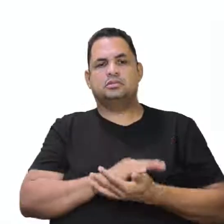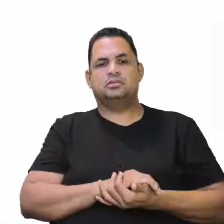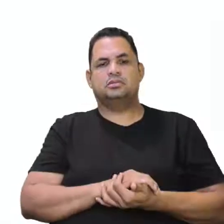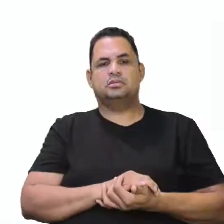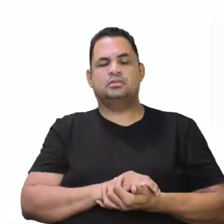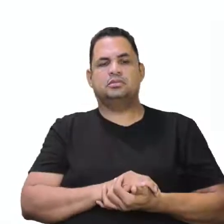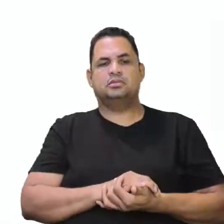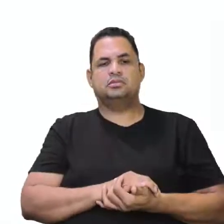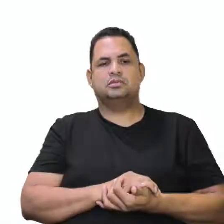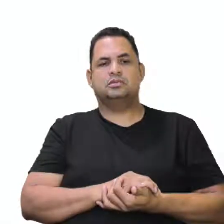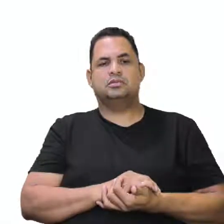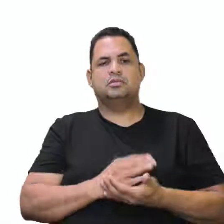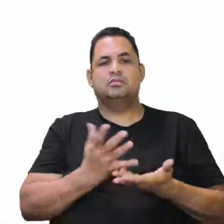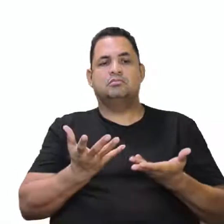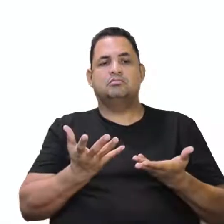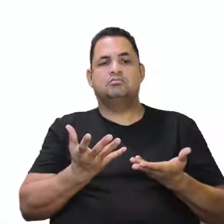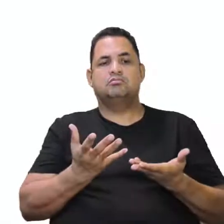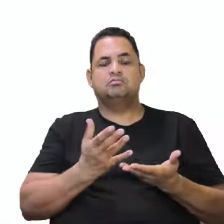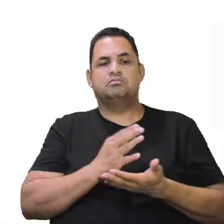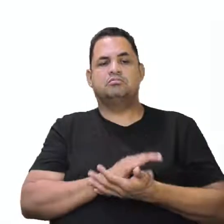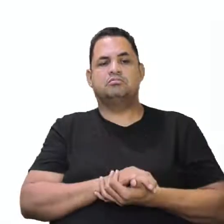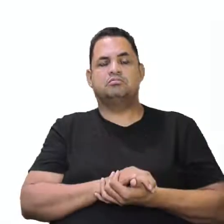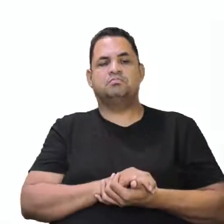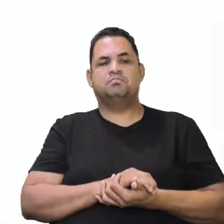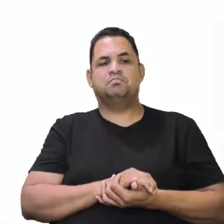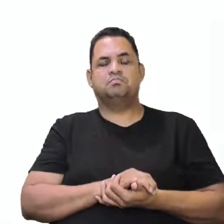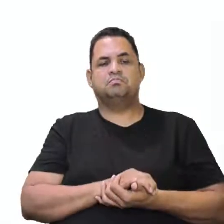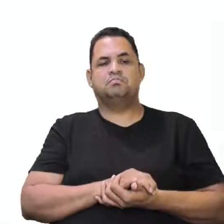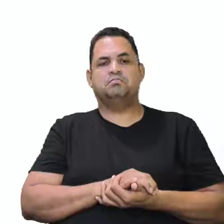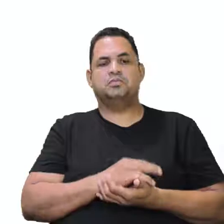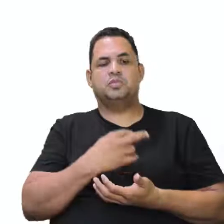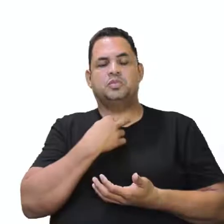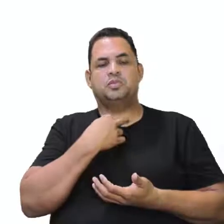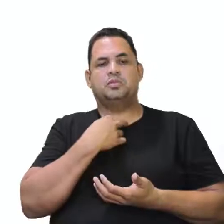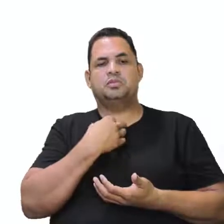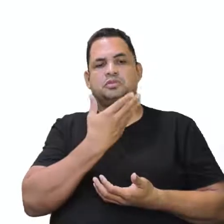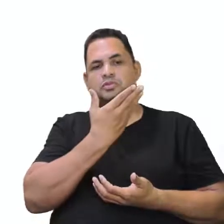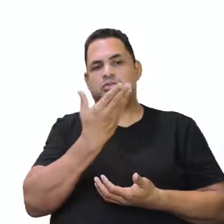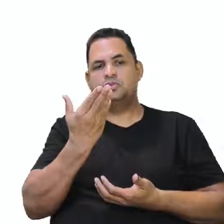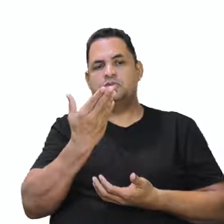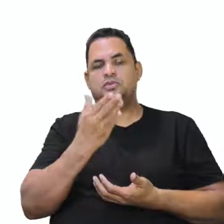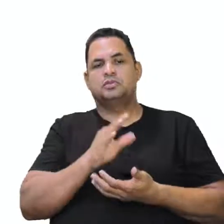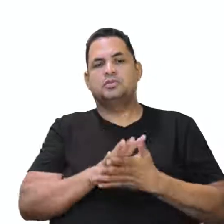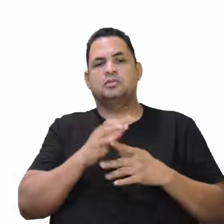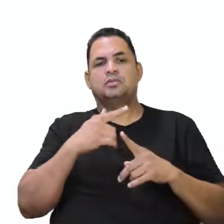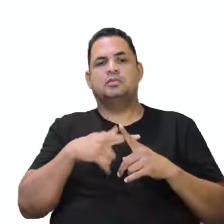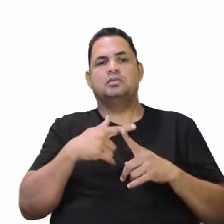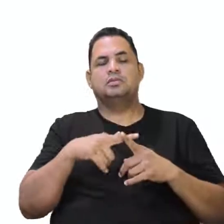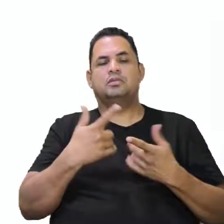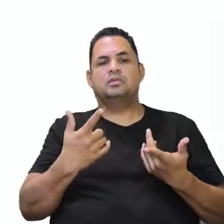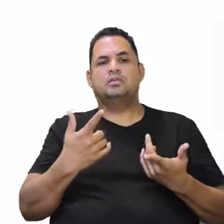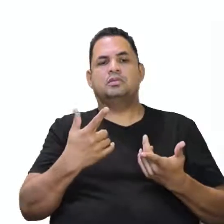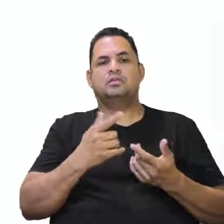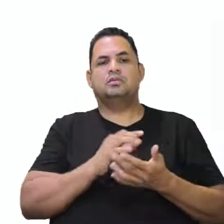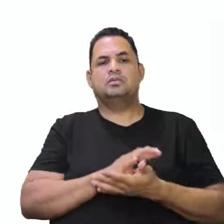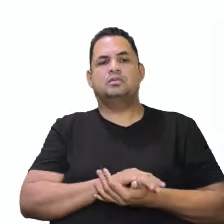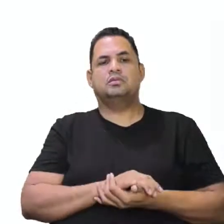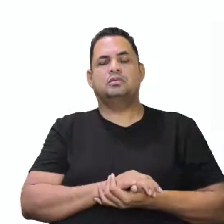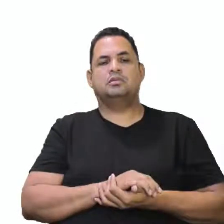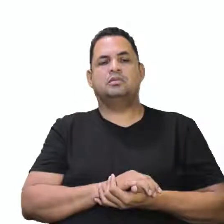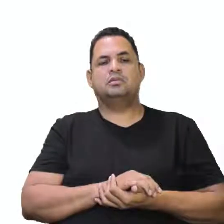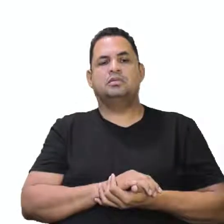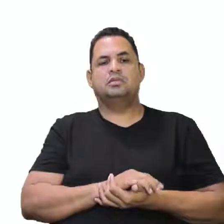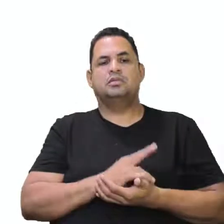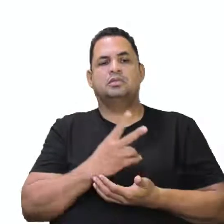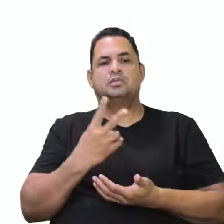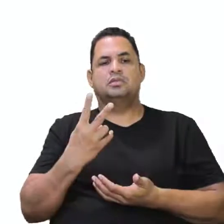is nothing. Agora, com isn't, is not, eu já não posso usar o meu nothing, porque aí vai ficar essa questão